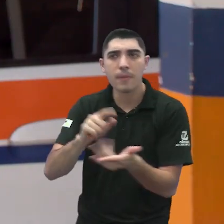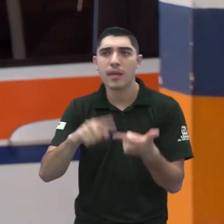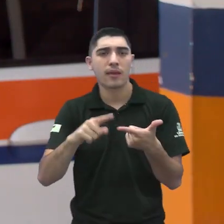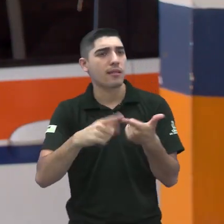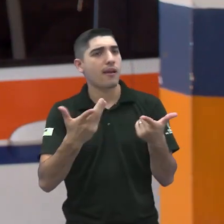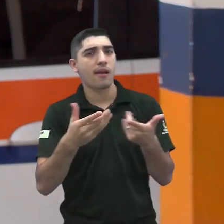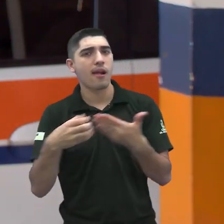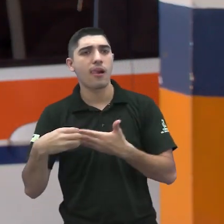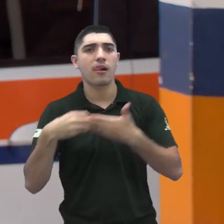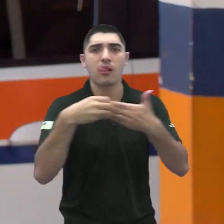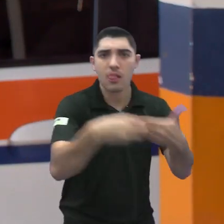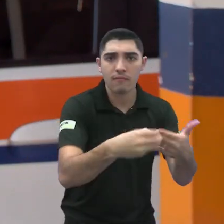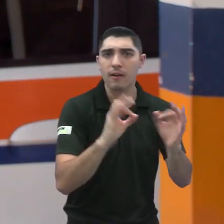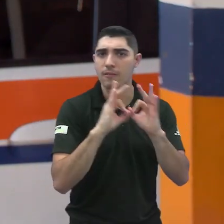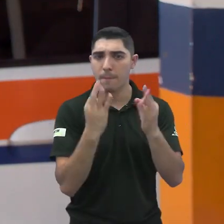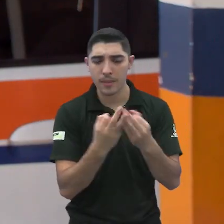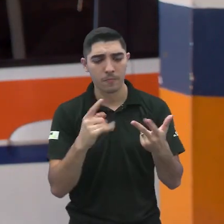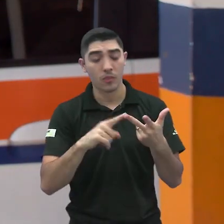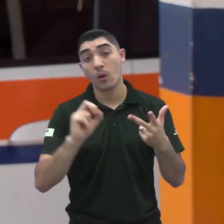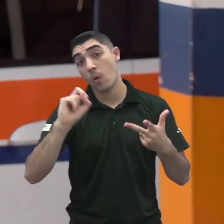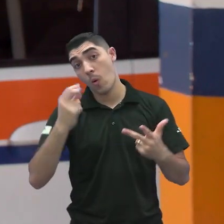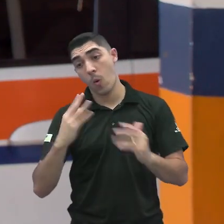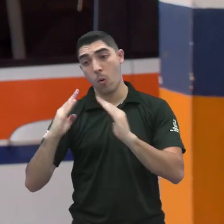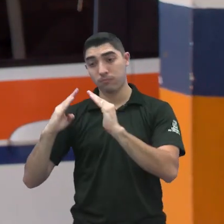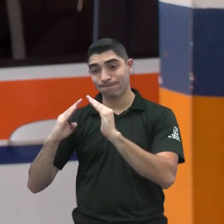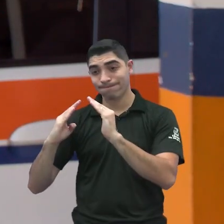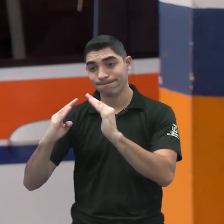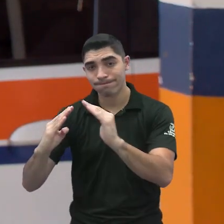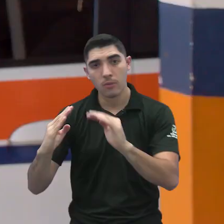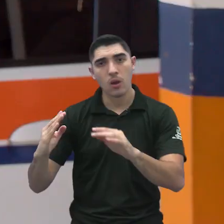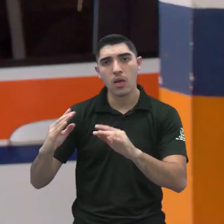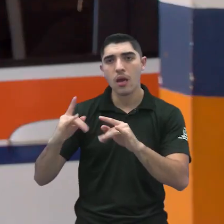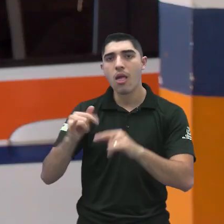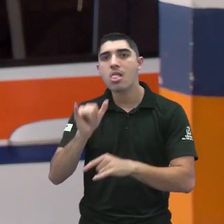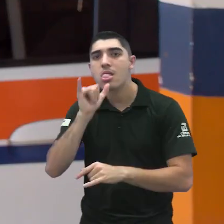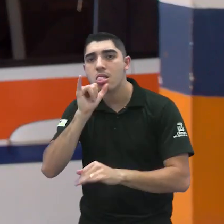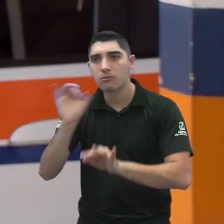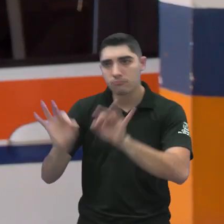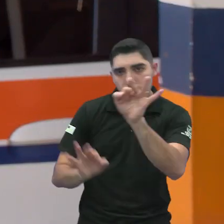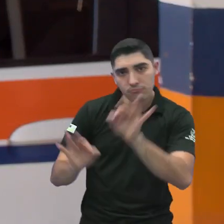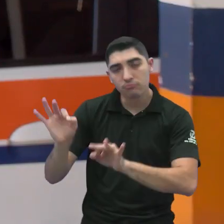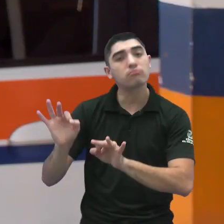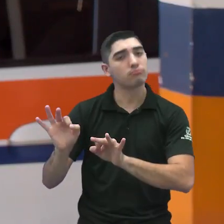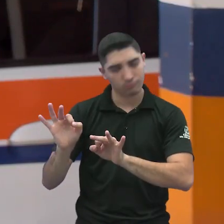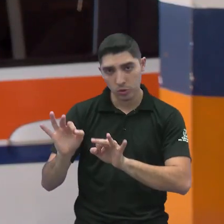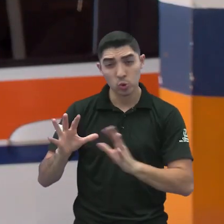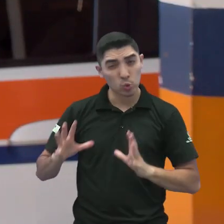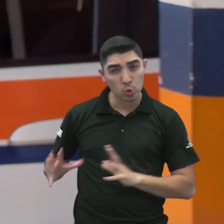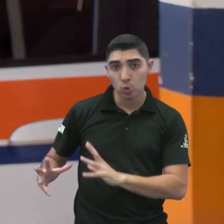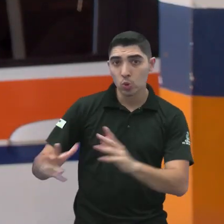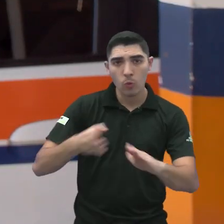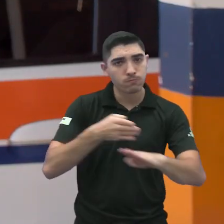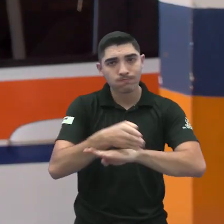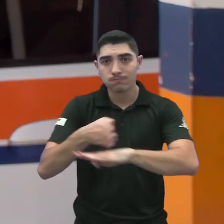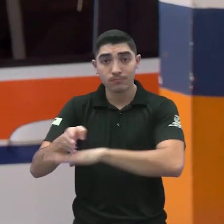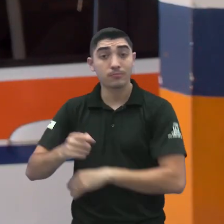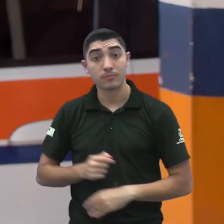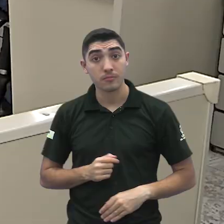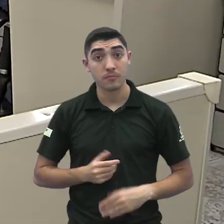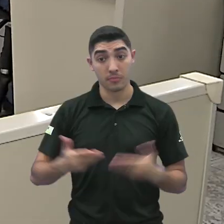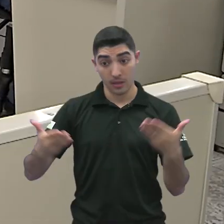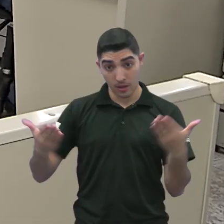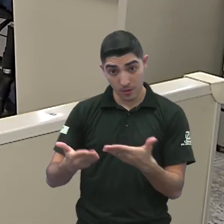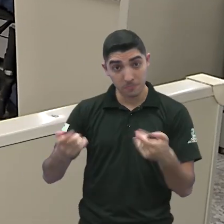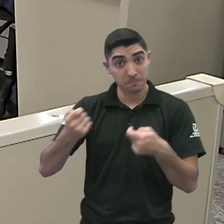ser um acolhimento de família, transporte, um abrigamento provisório que seja. Então aqui todos vão para a rua